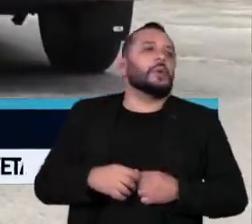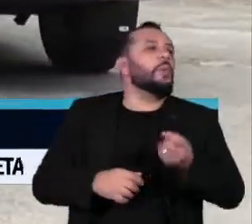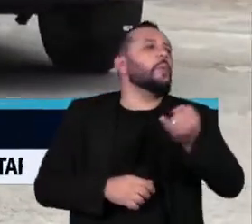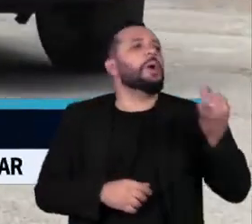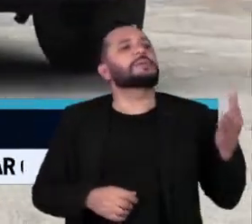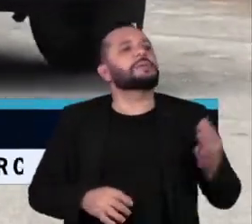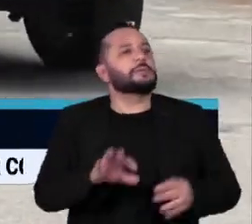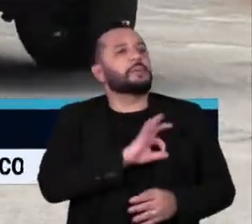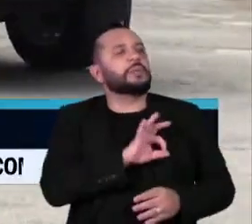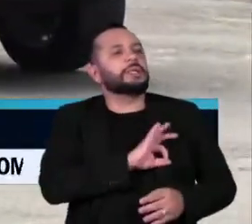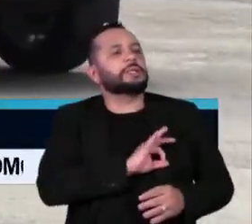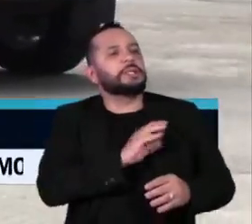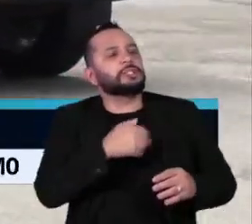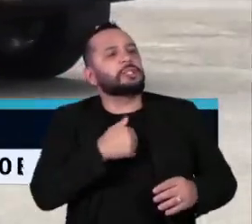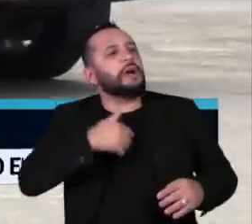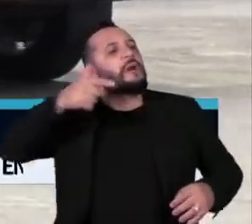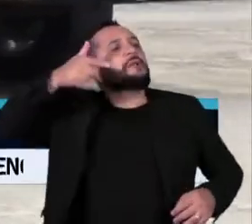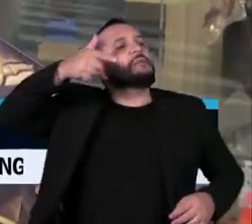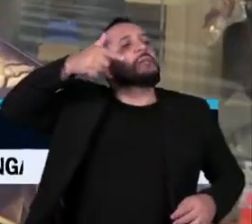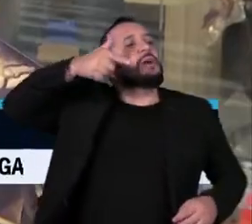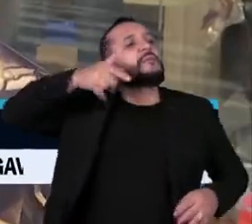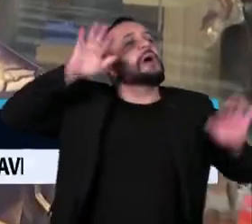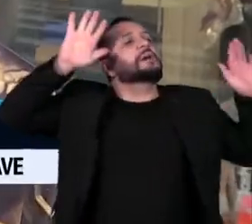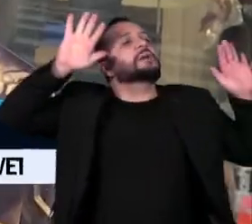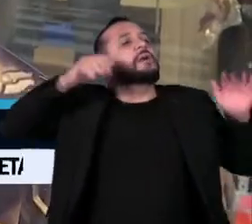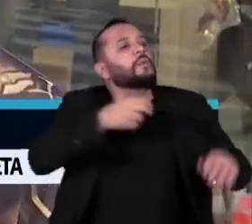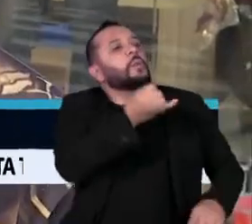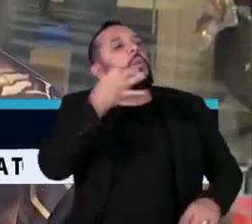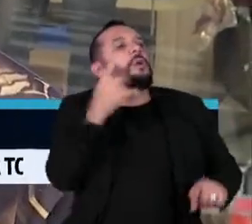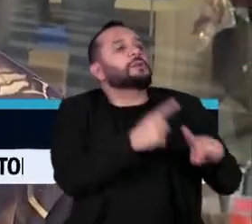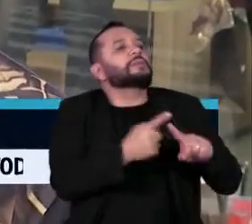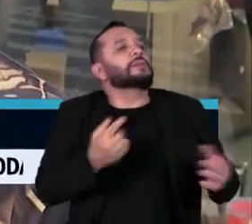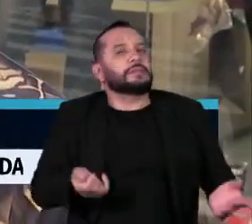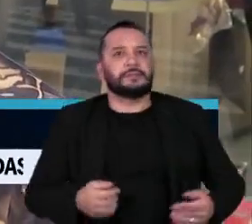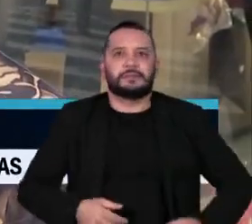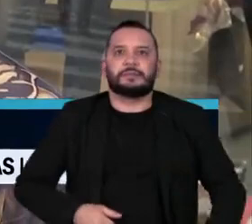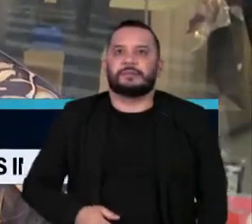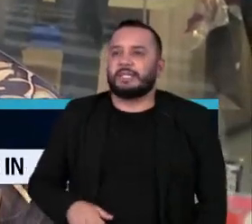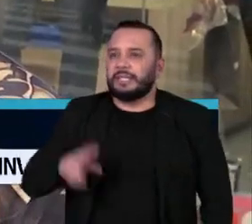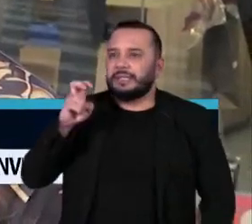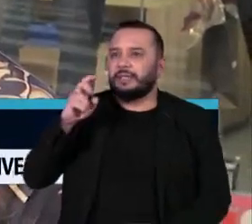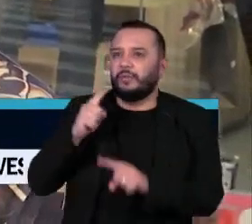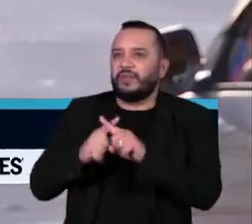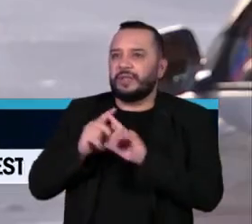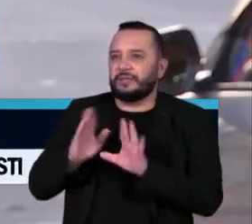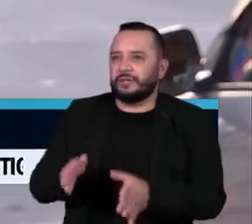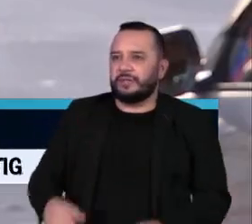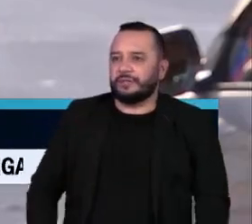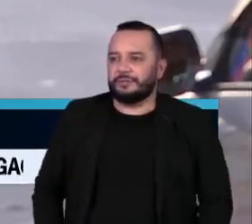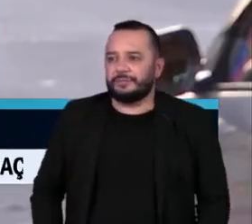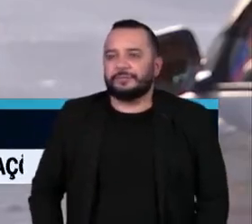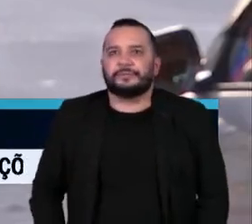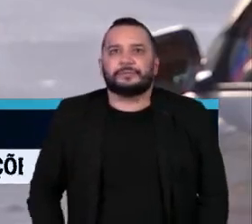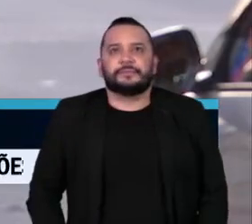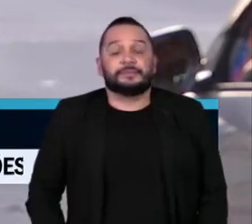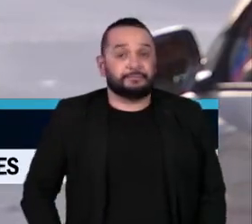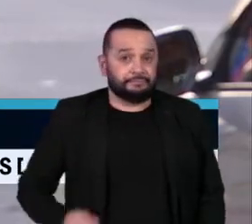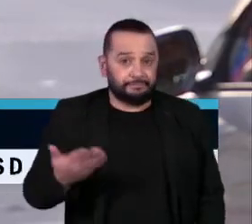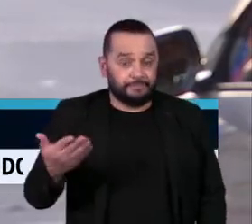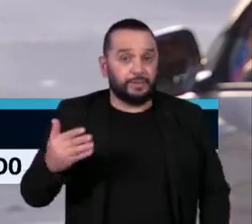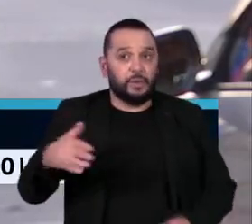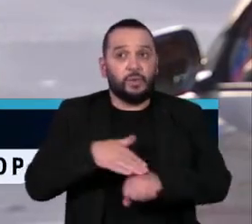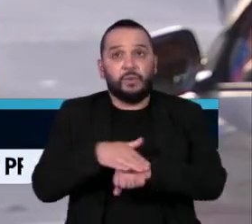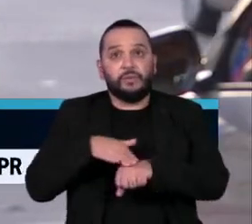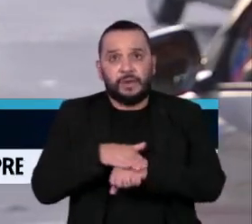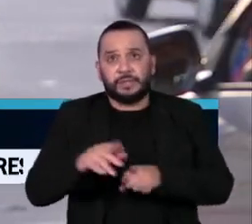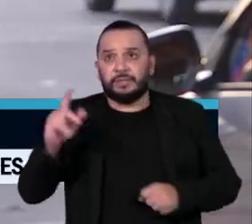para ser revistado, apresentar documento? 5 vezes. A conversa é dura